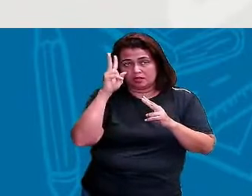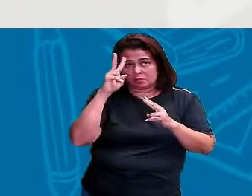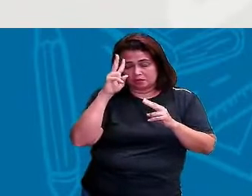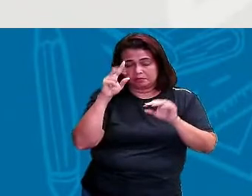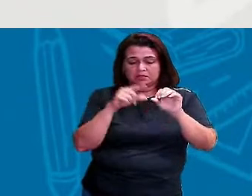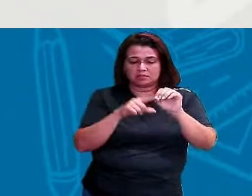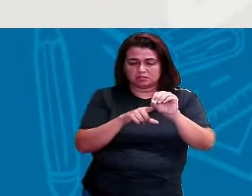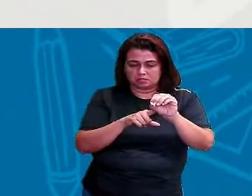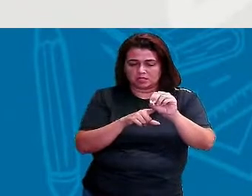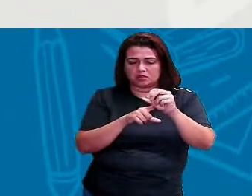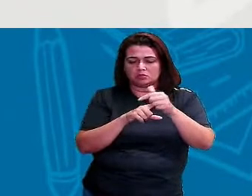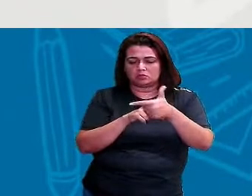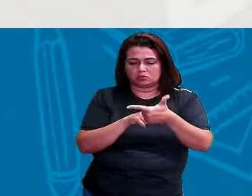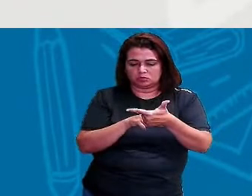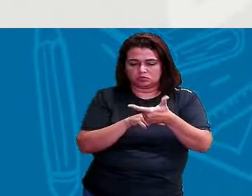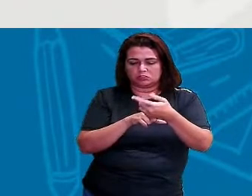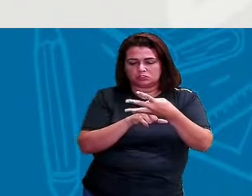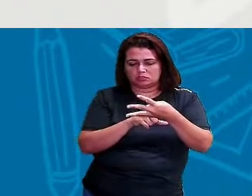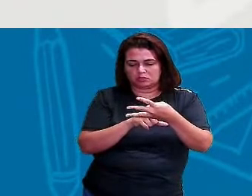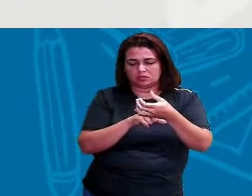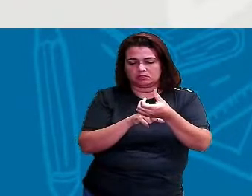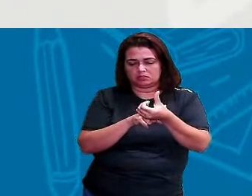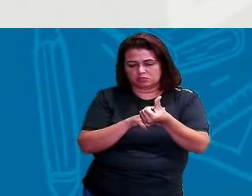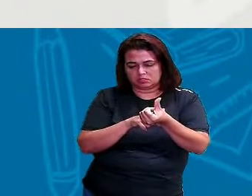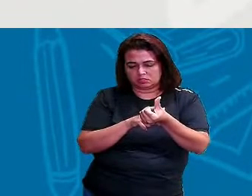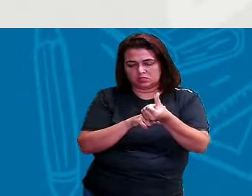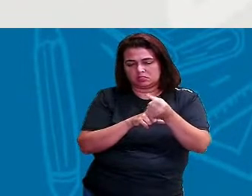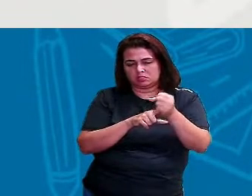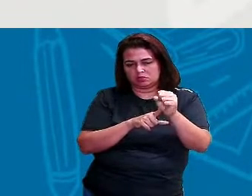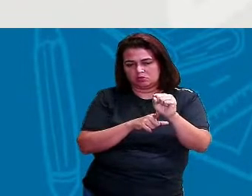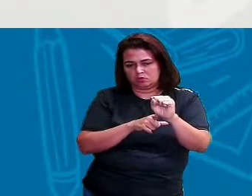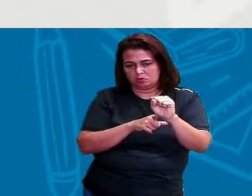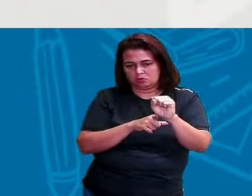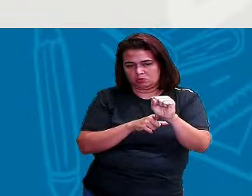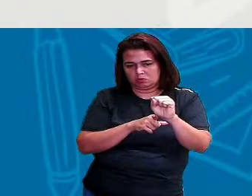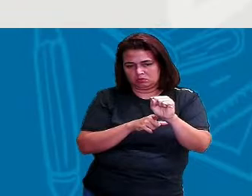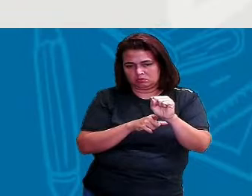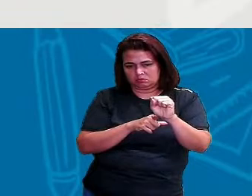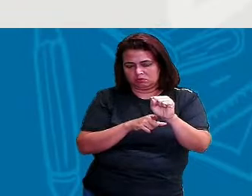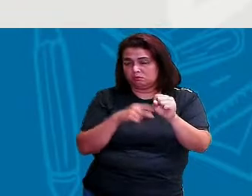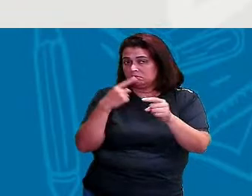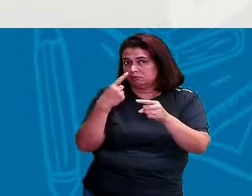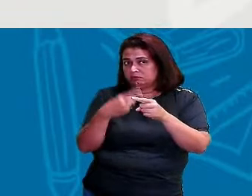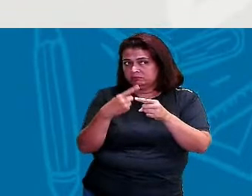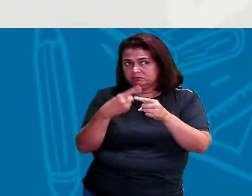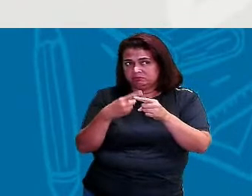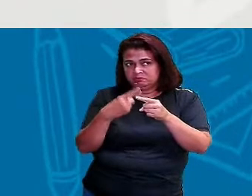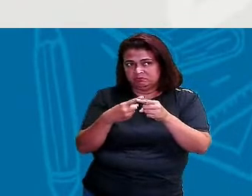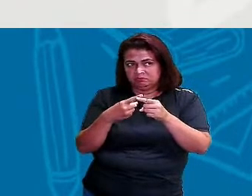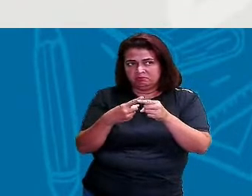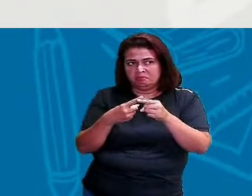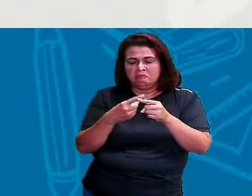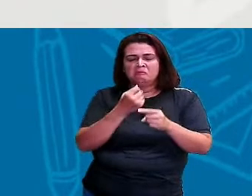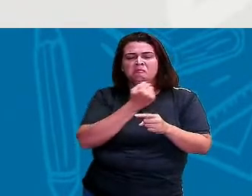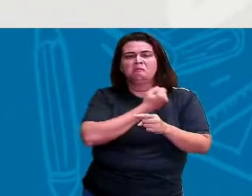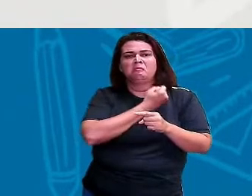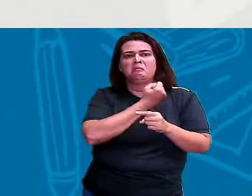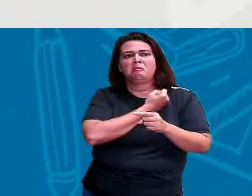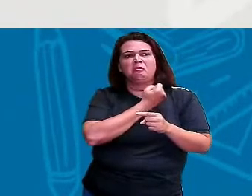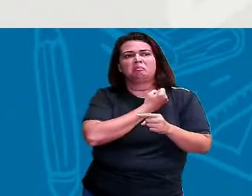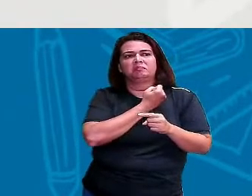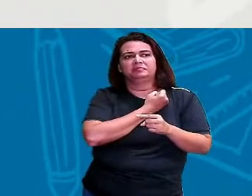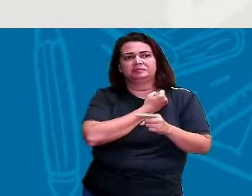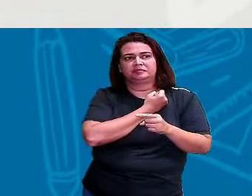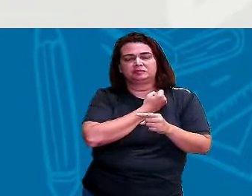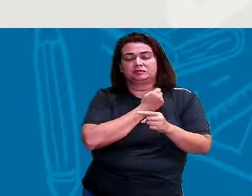0, 2, 4, 6, 8? Porque todo número que for terminado